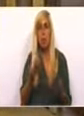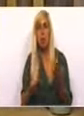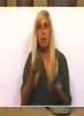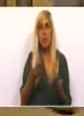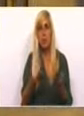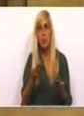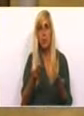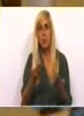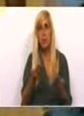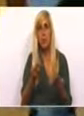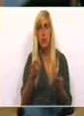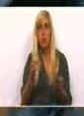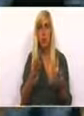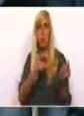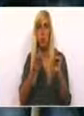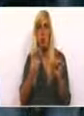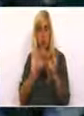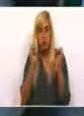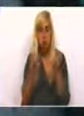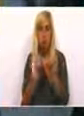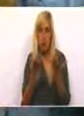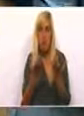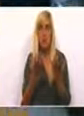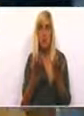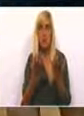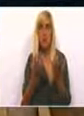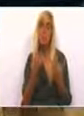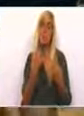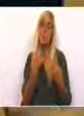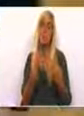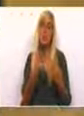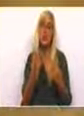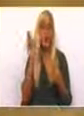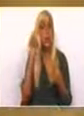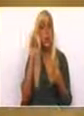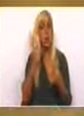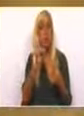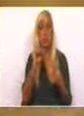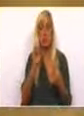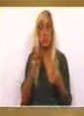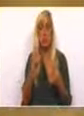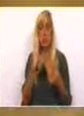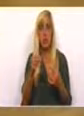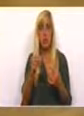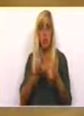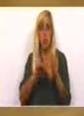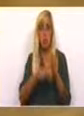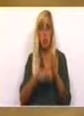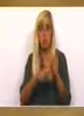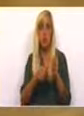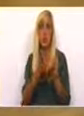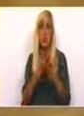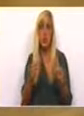deve revestir o diálogo social, já que impõe a priori o valor de 600 euros, o projeto de resolução do PAN